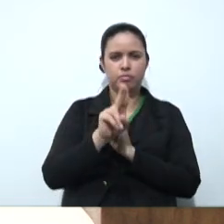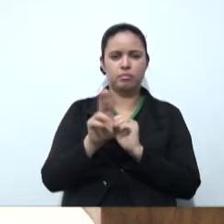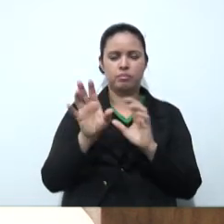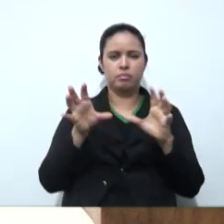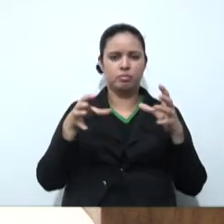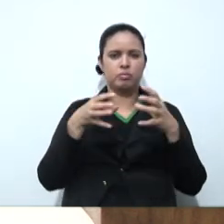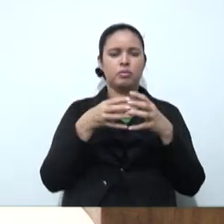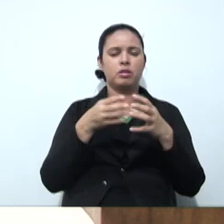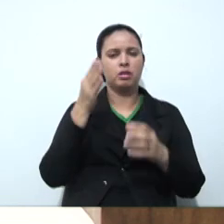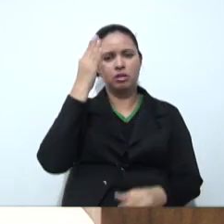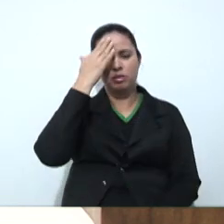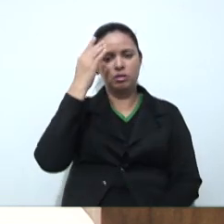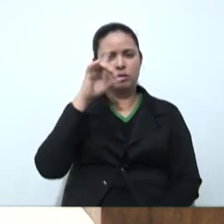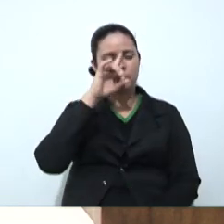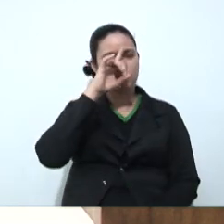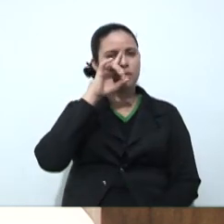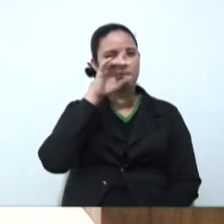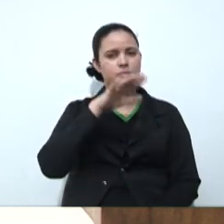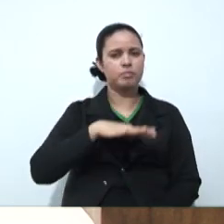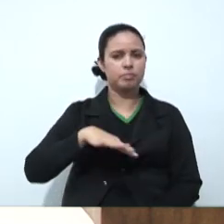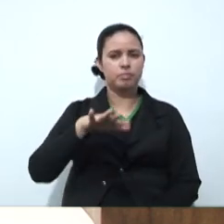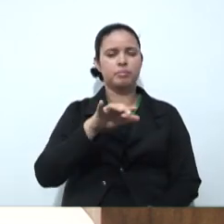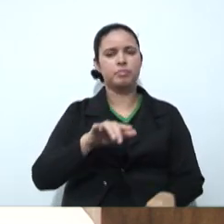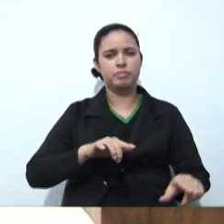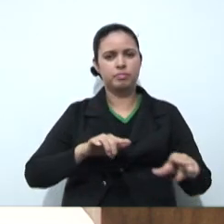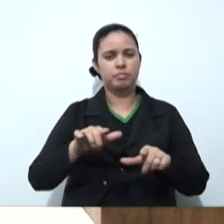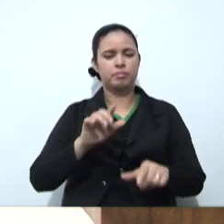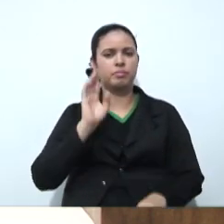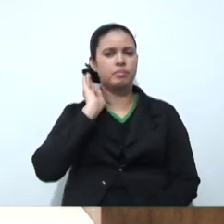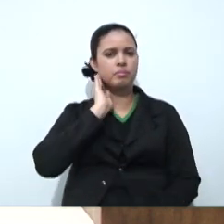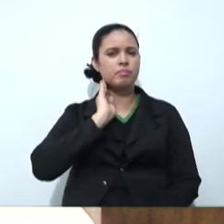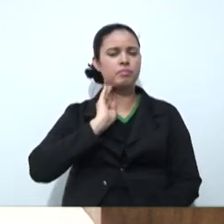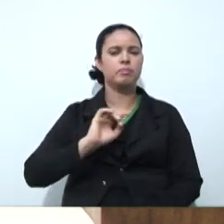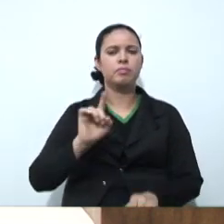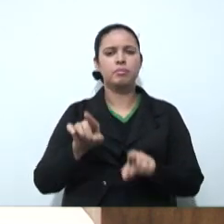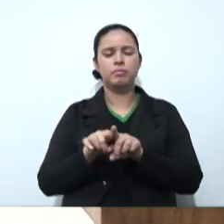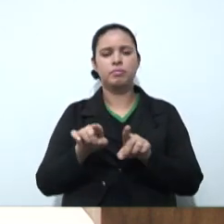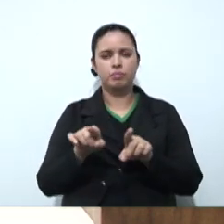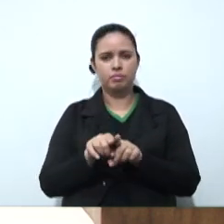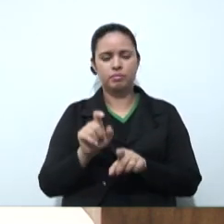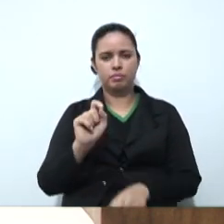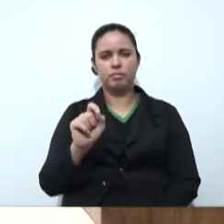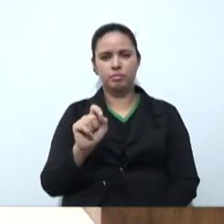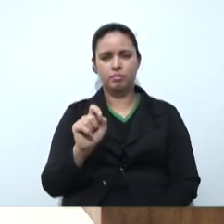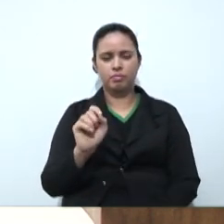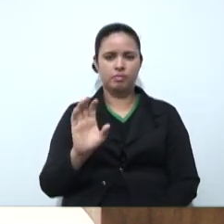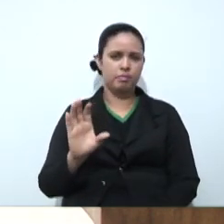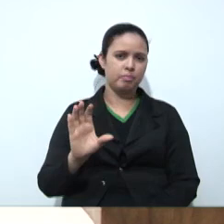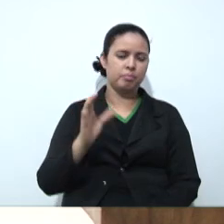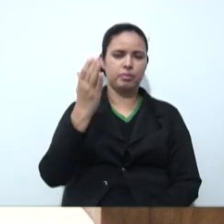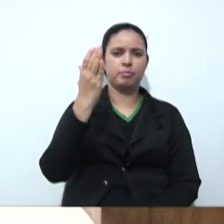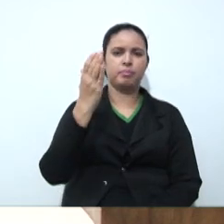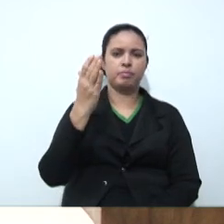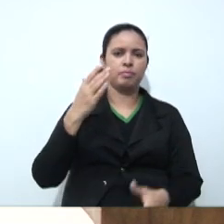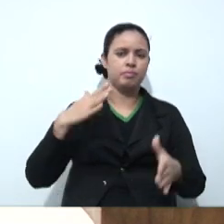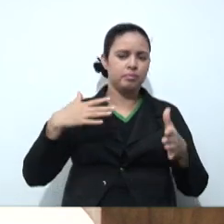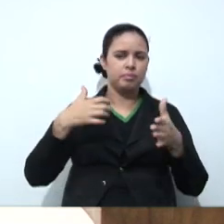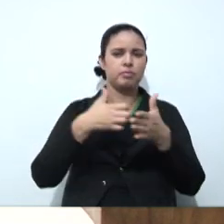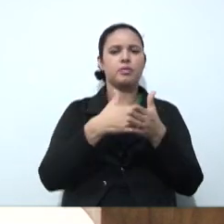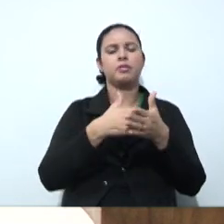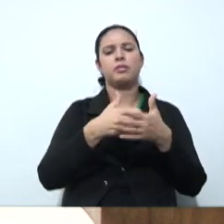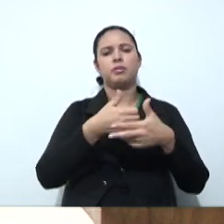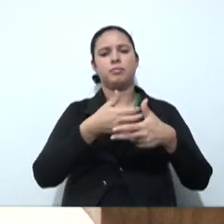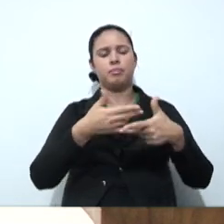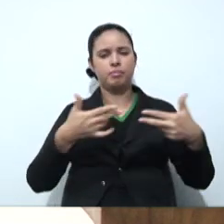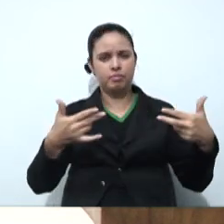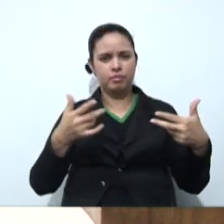existem no seu local de trabalho, os riscos de acidente, né, como indica lá o mapa de risco, não é? Então é